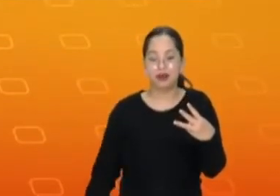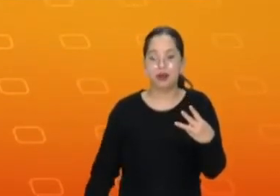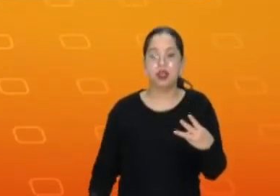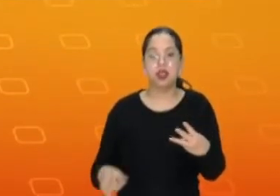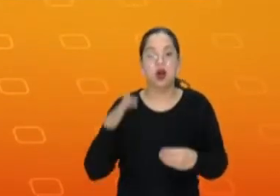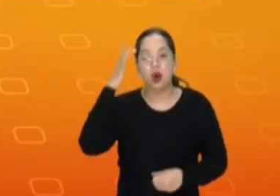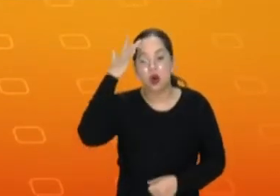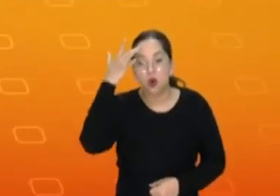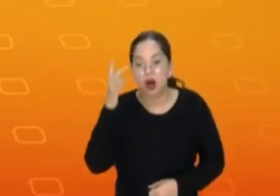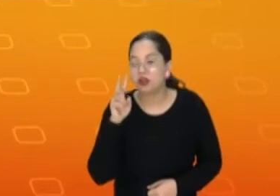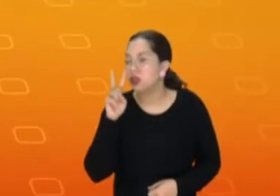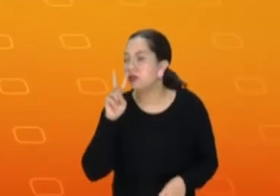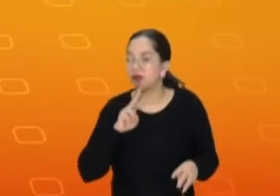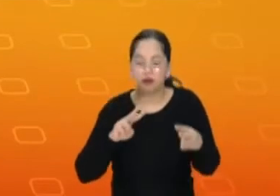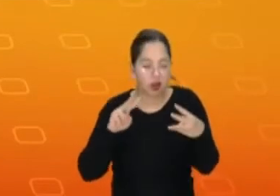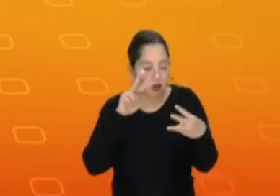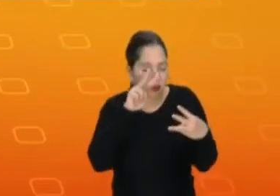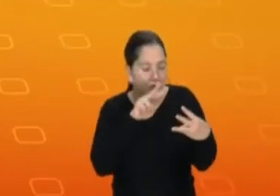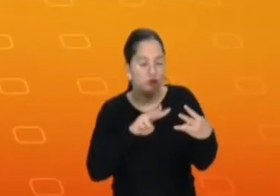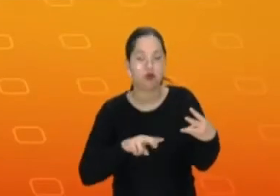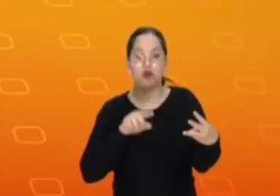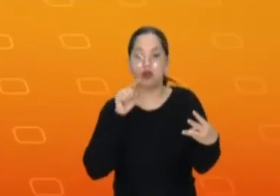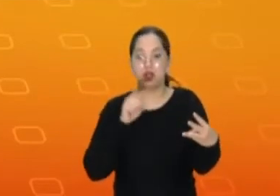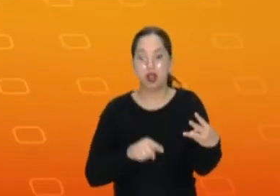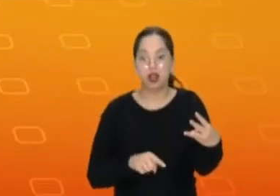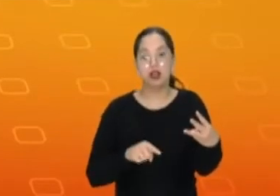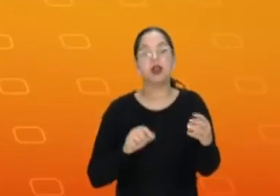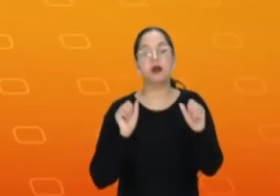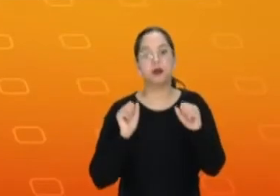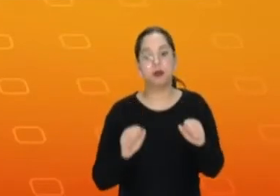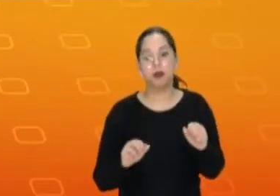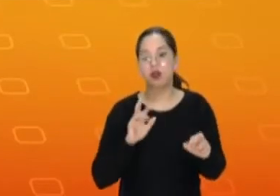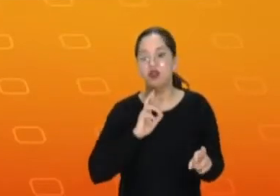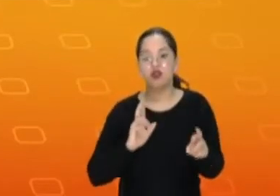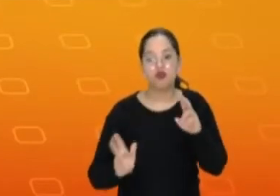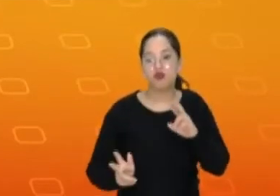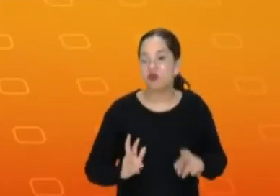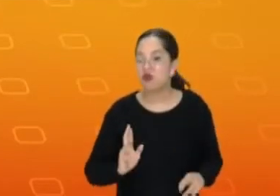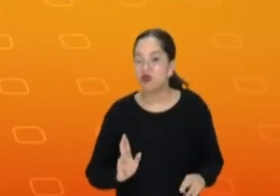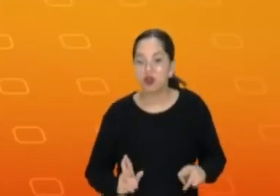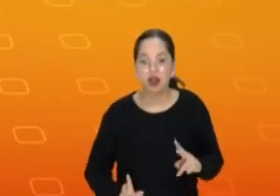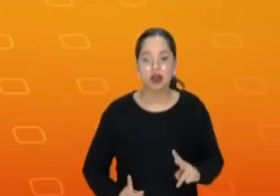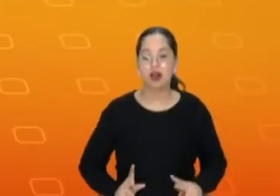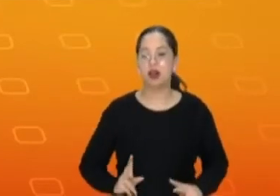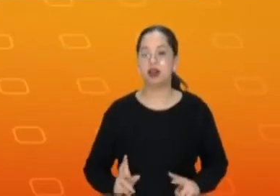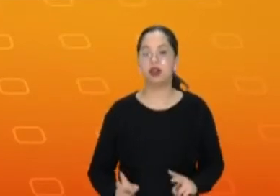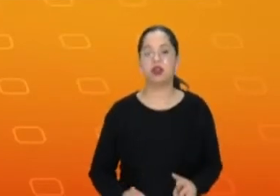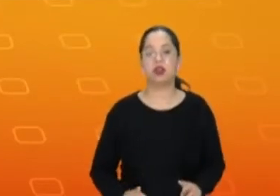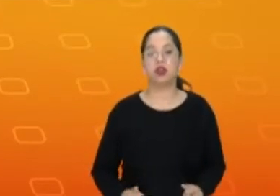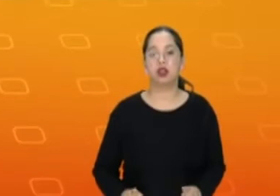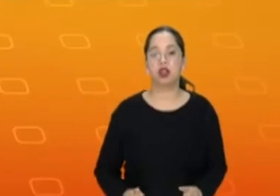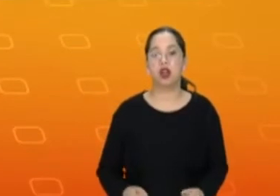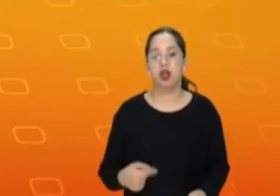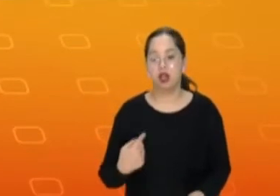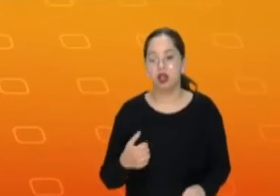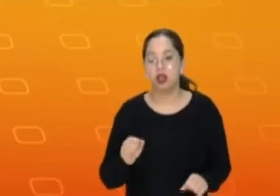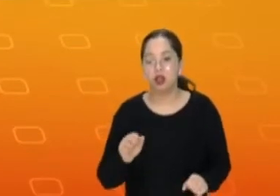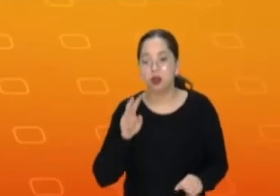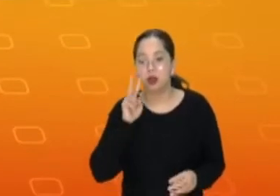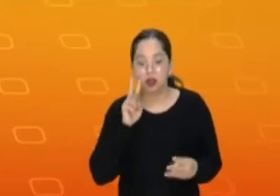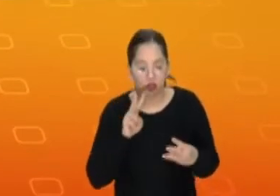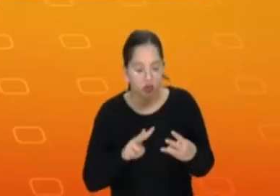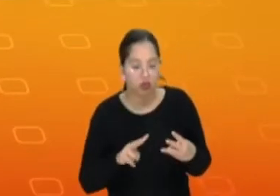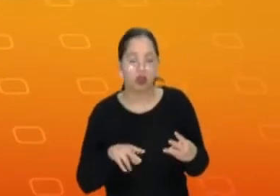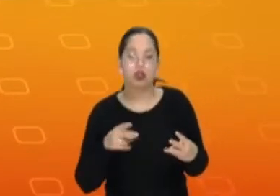olhar para isso, nós podemos olhar de diferentes formas. Nós podemos olhar pelo ponto de vista mais